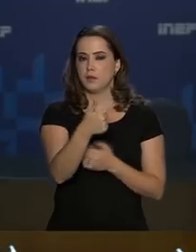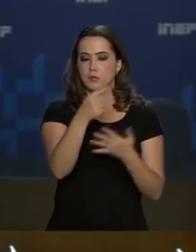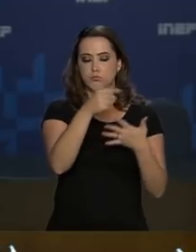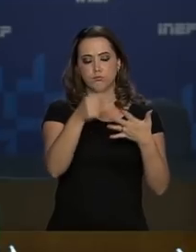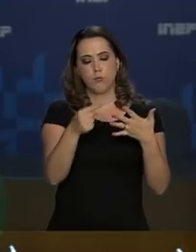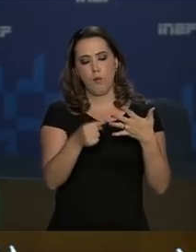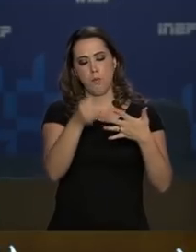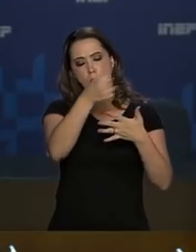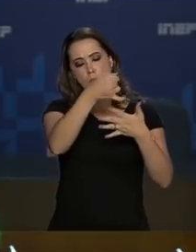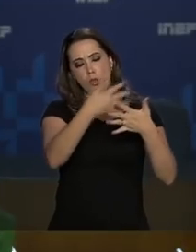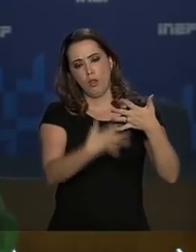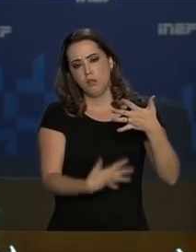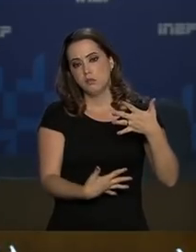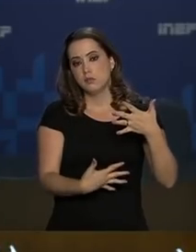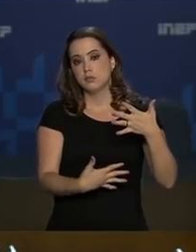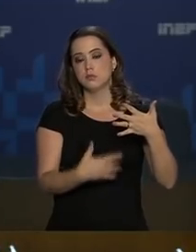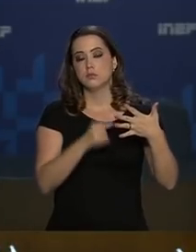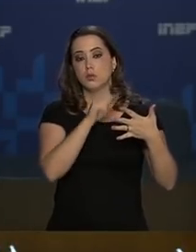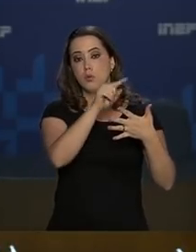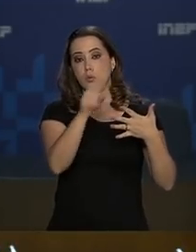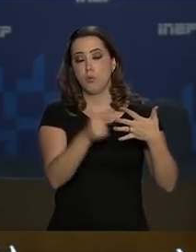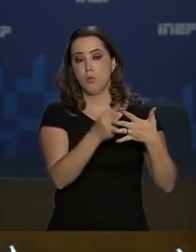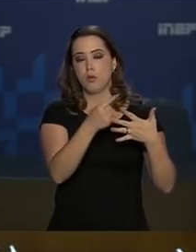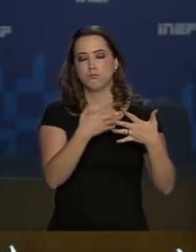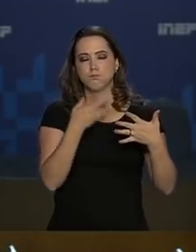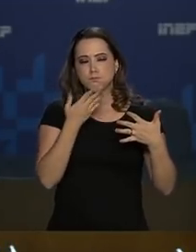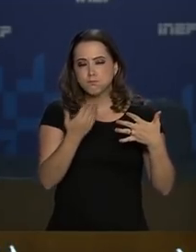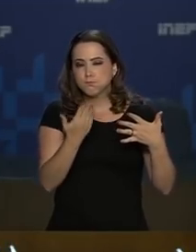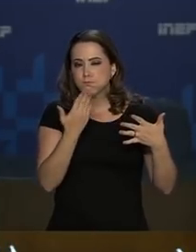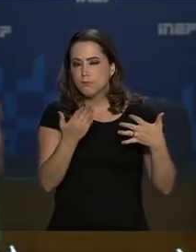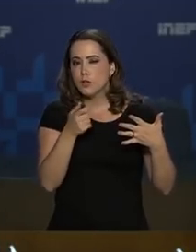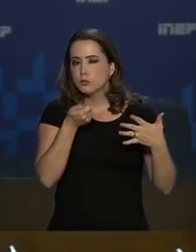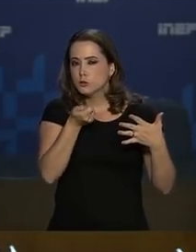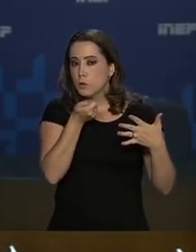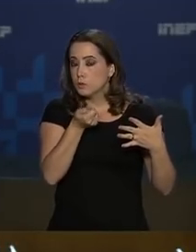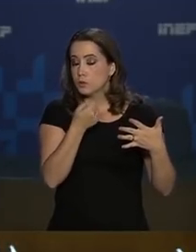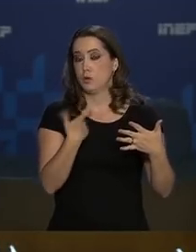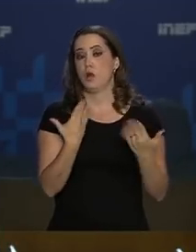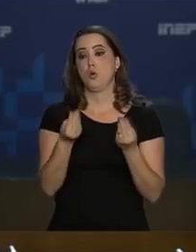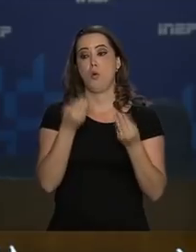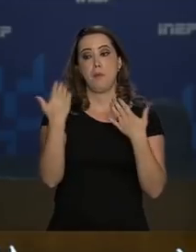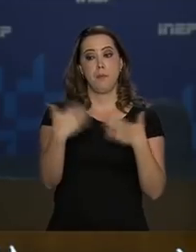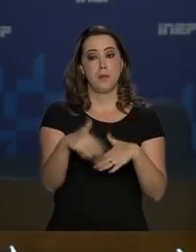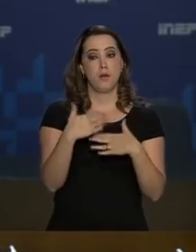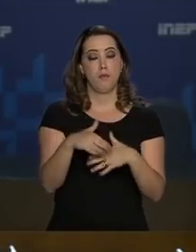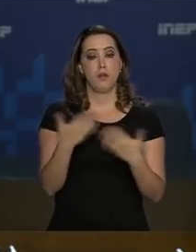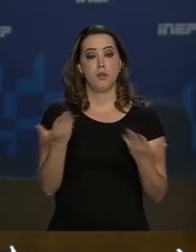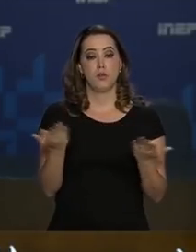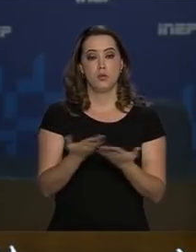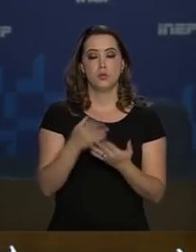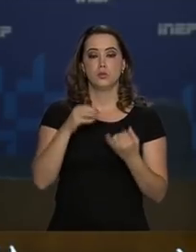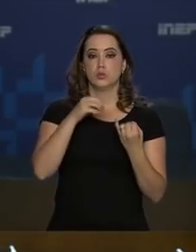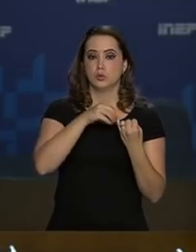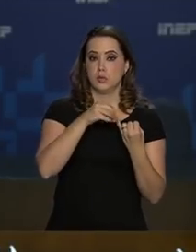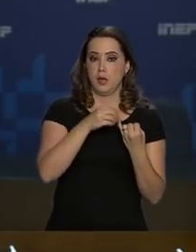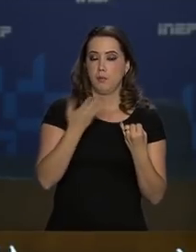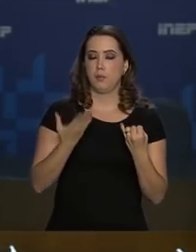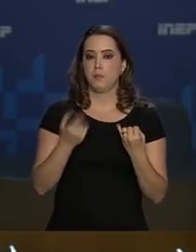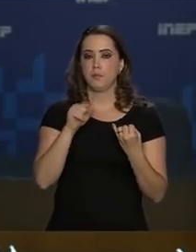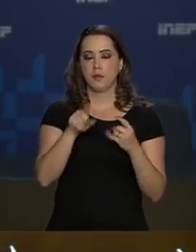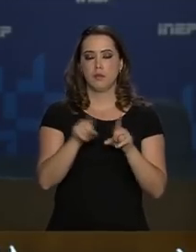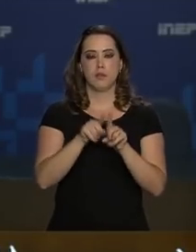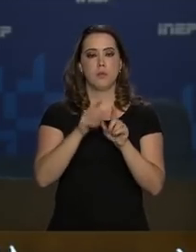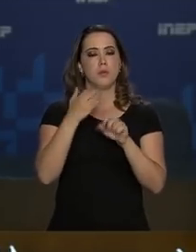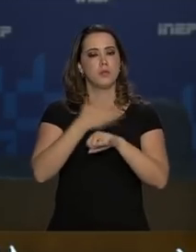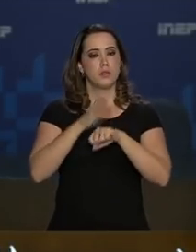prioritárias dentre elas uma avaliação criteriosa no modelo dos exames aplicados hoje pelo Instituto além da